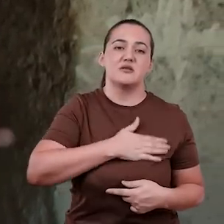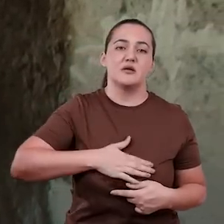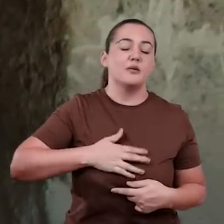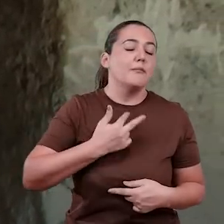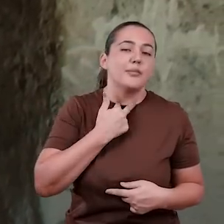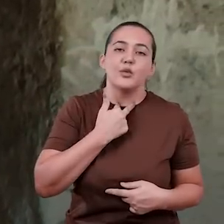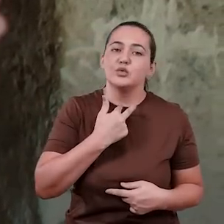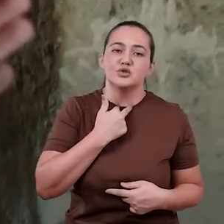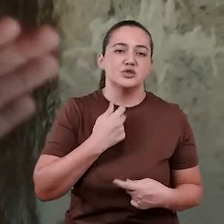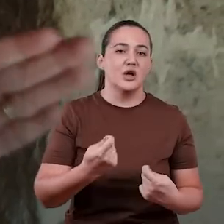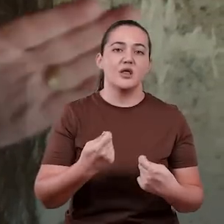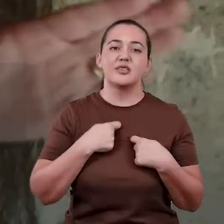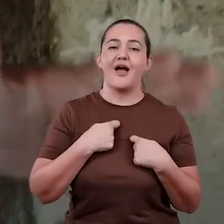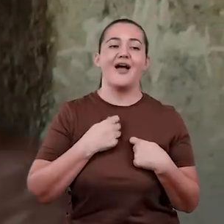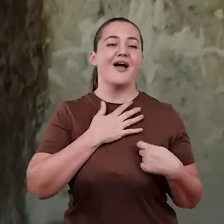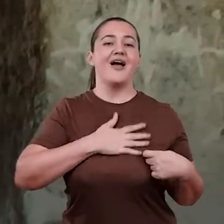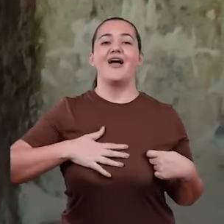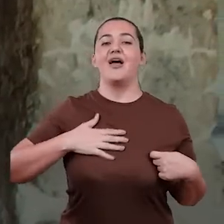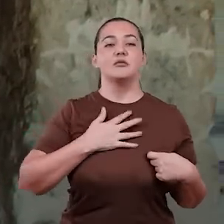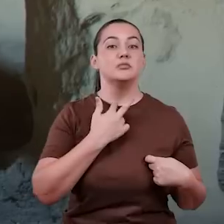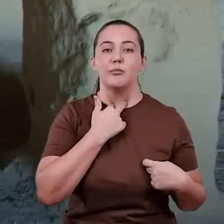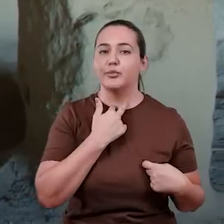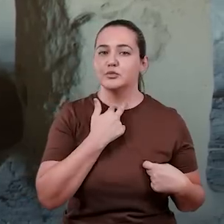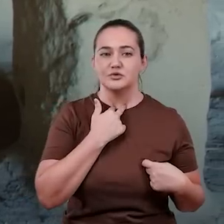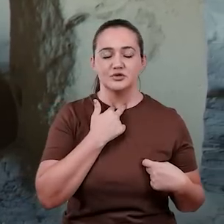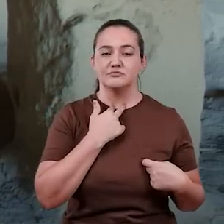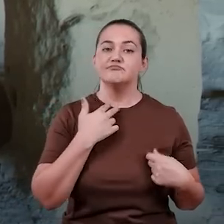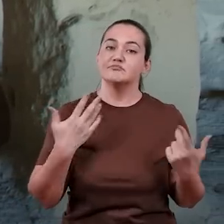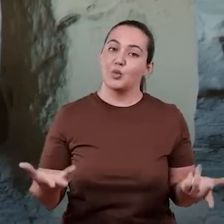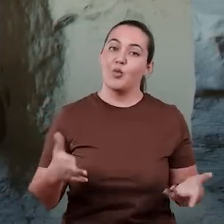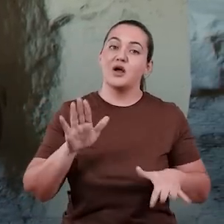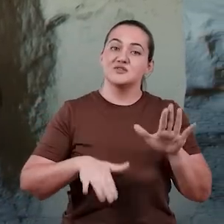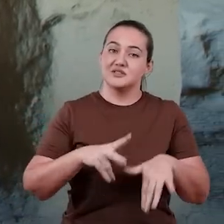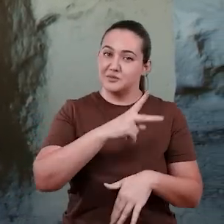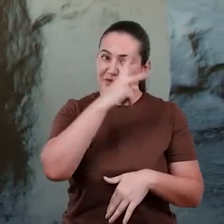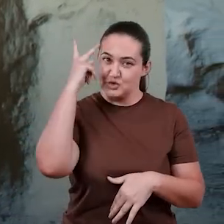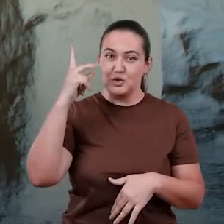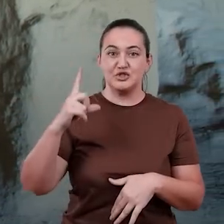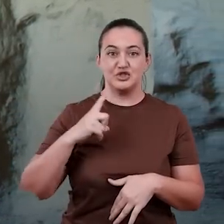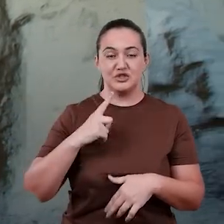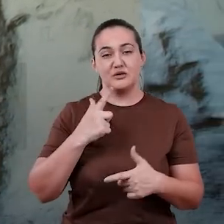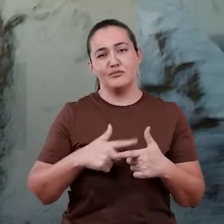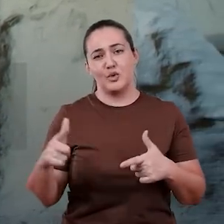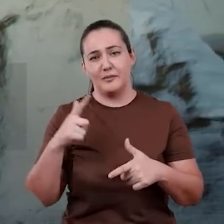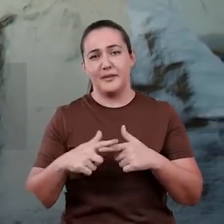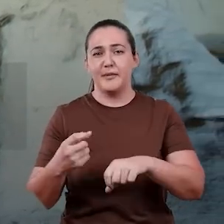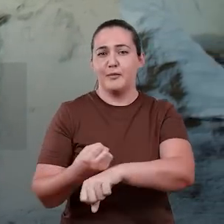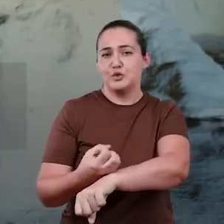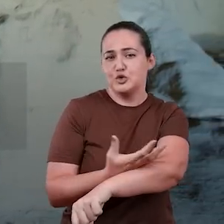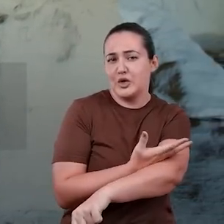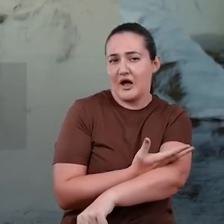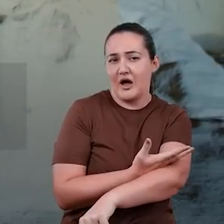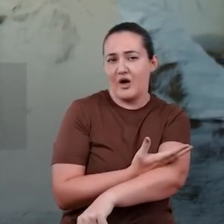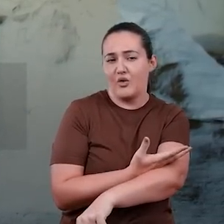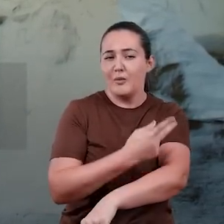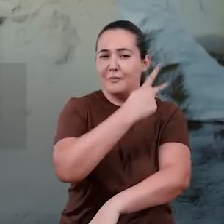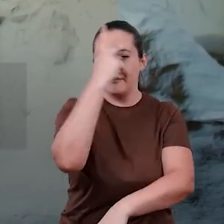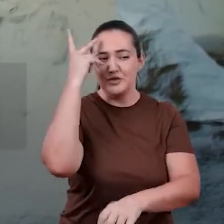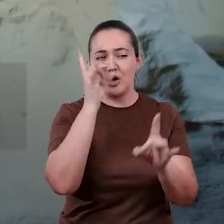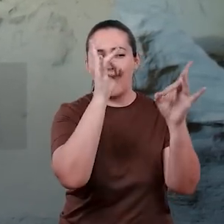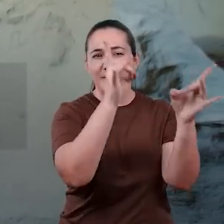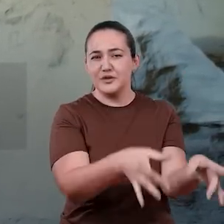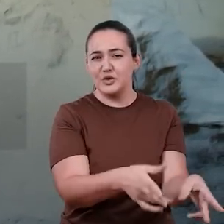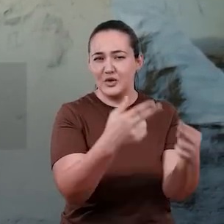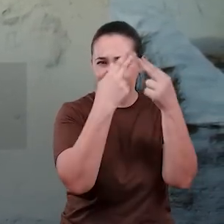passar a ideia de um prazer da carne? Muitos deles talvez tinham seus problemas emocionais, estavam fugindo do quê ou